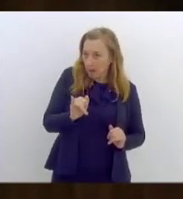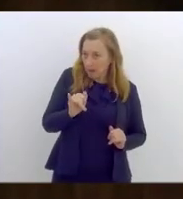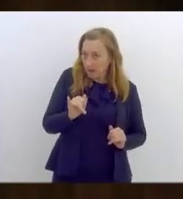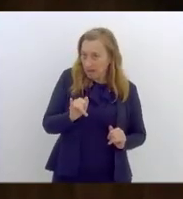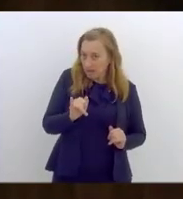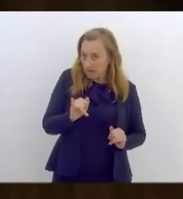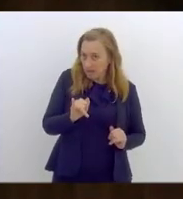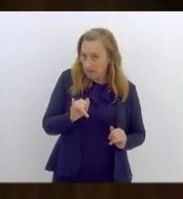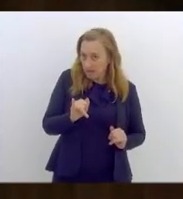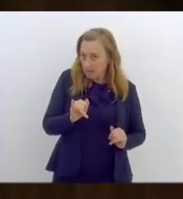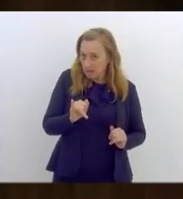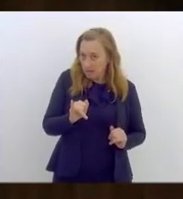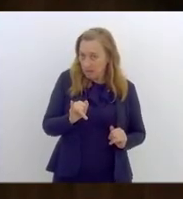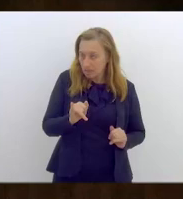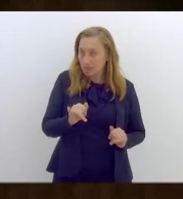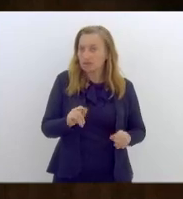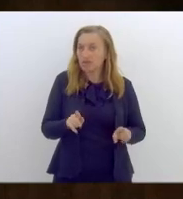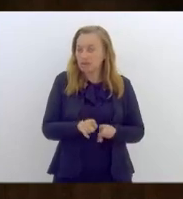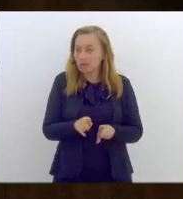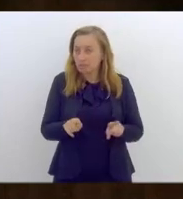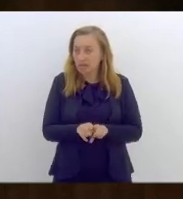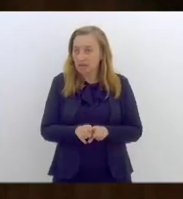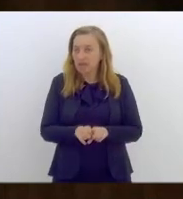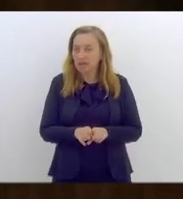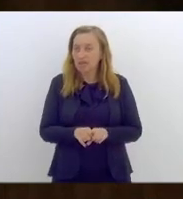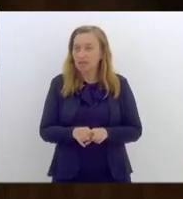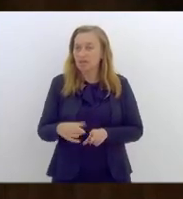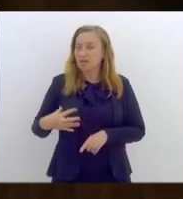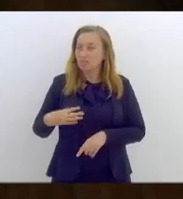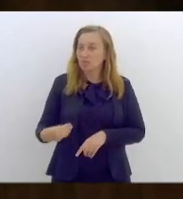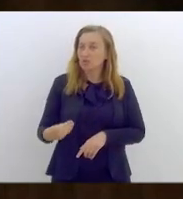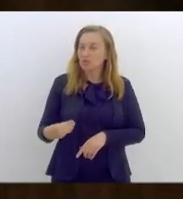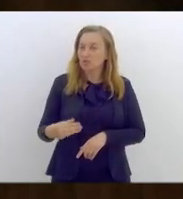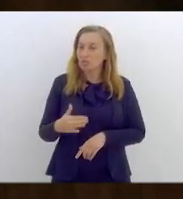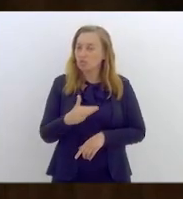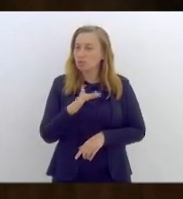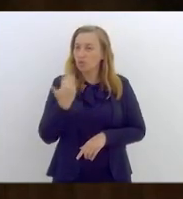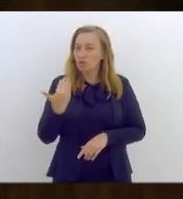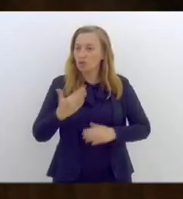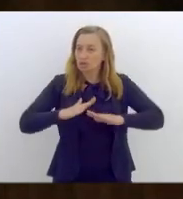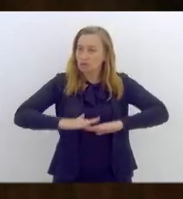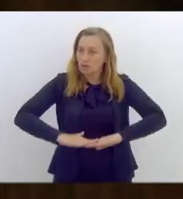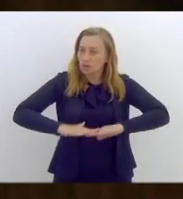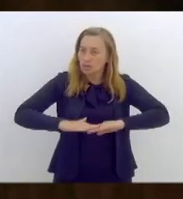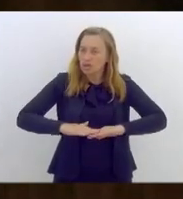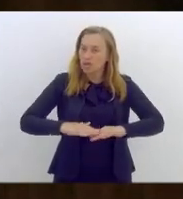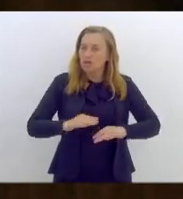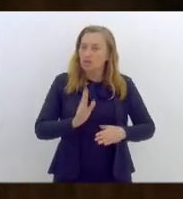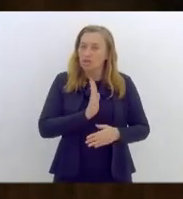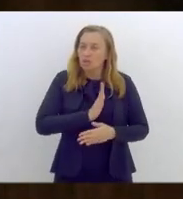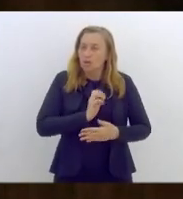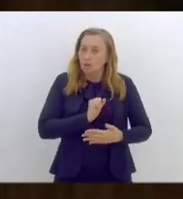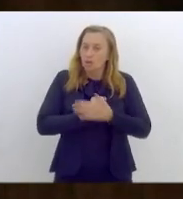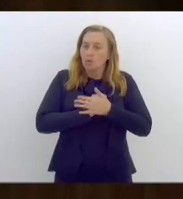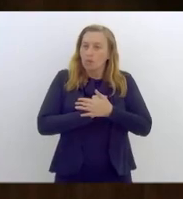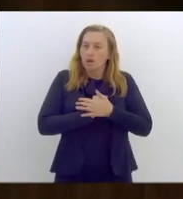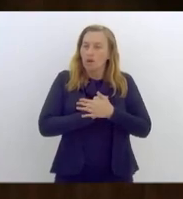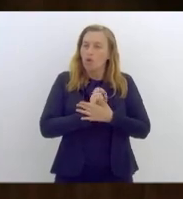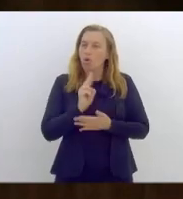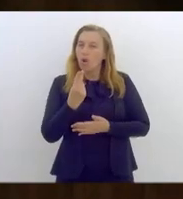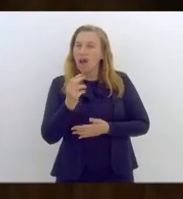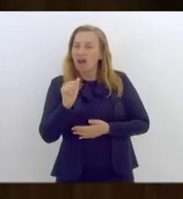que a grande verdade da televisão meu filho morreu de infarto de AVC 4 dias depois ele